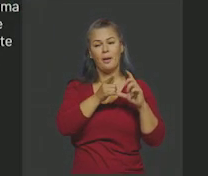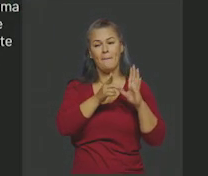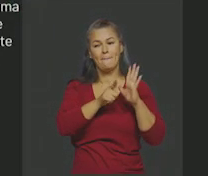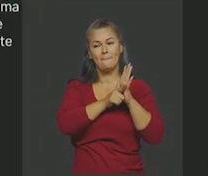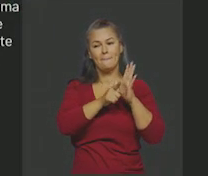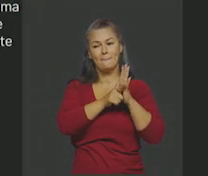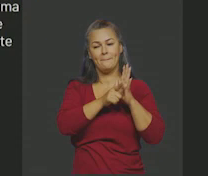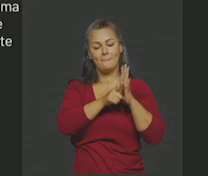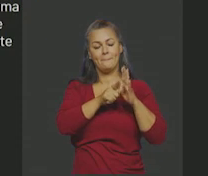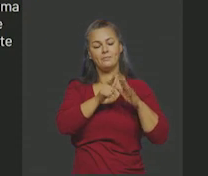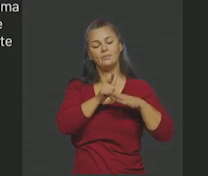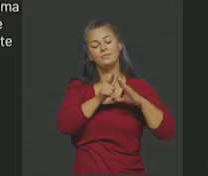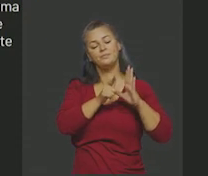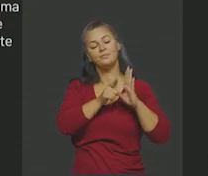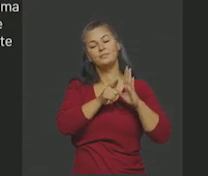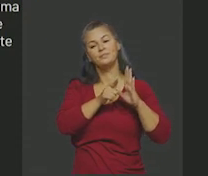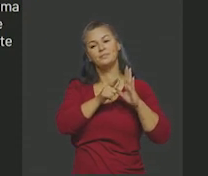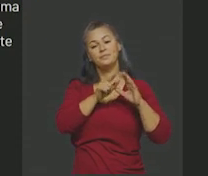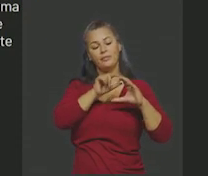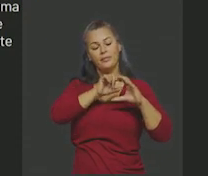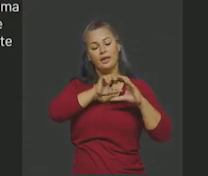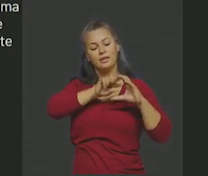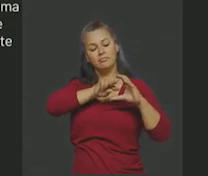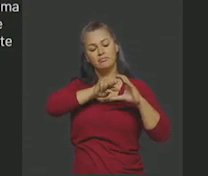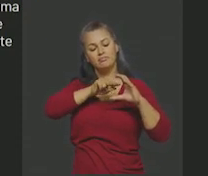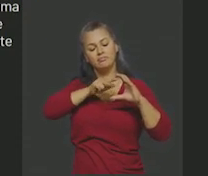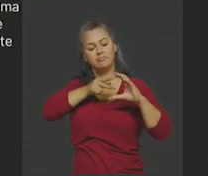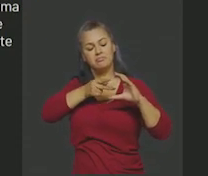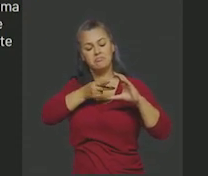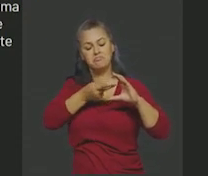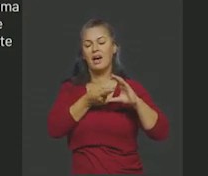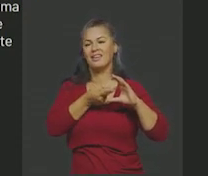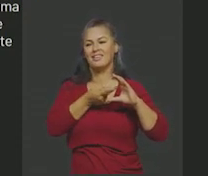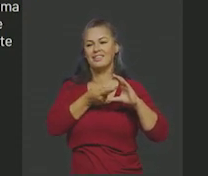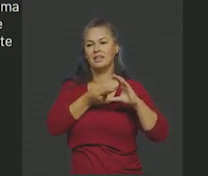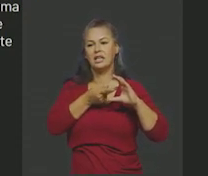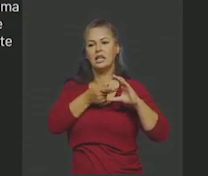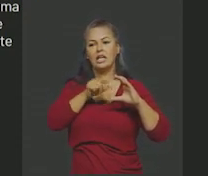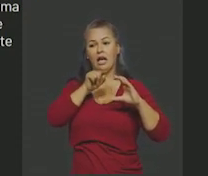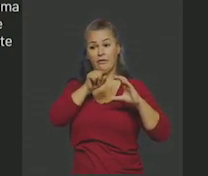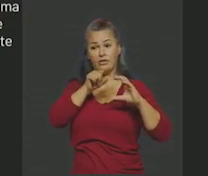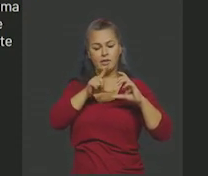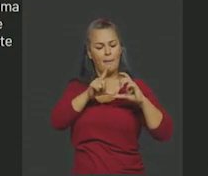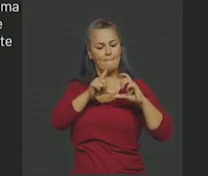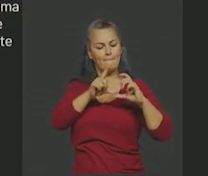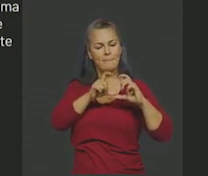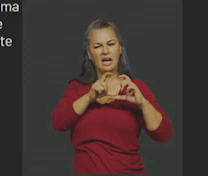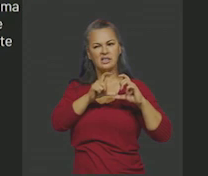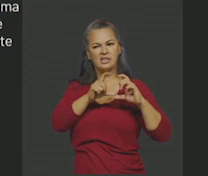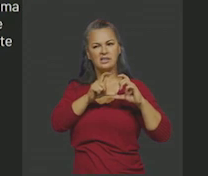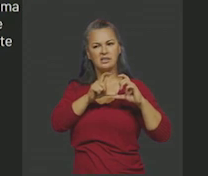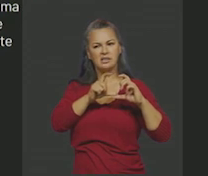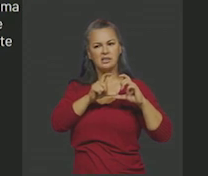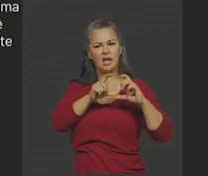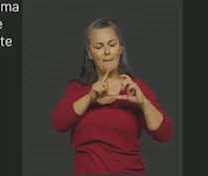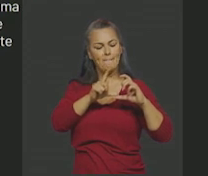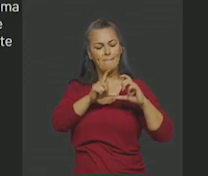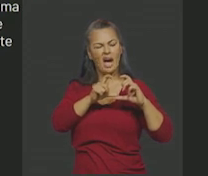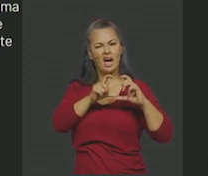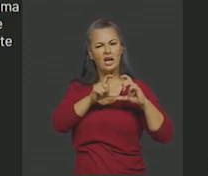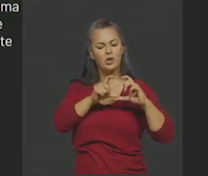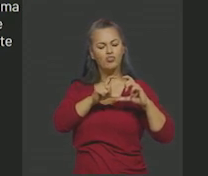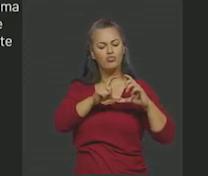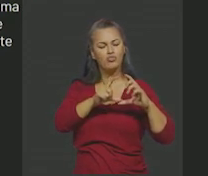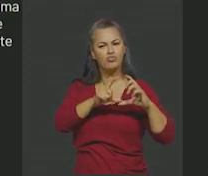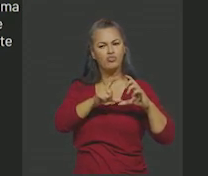forma invertida, tá? E na máquina onde você mexe, né, tem um diafragma da máquina, onde você controla o foco,